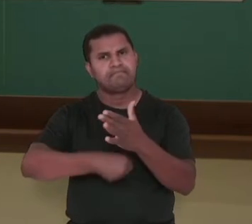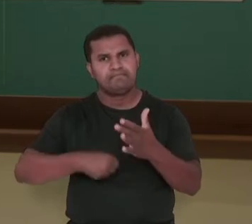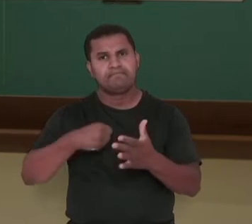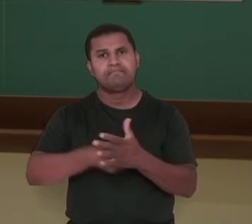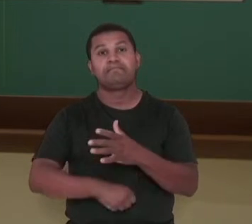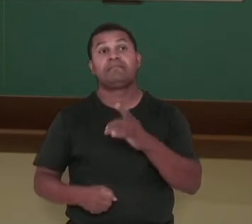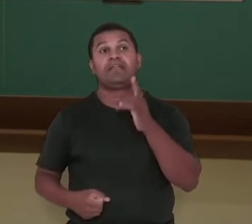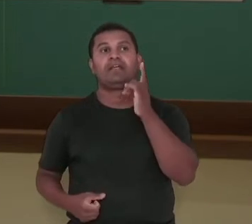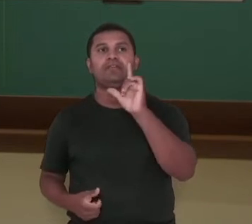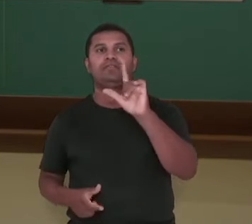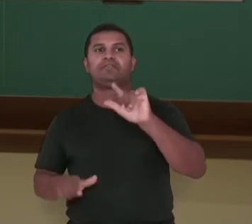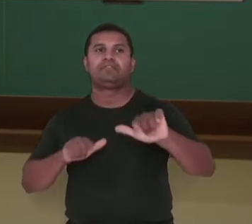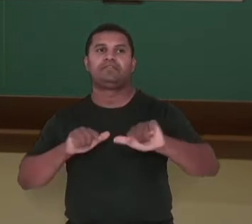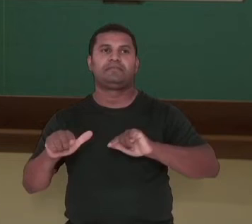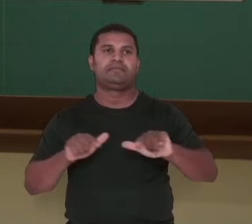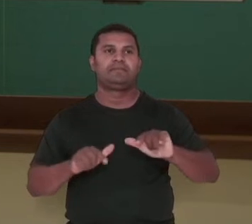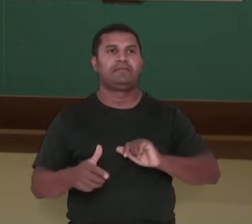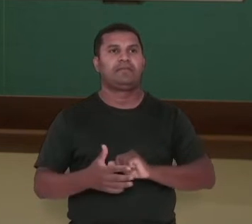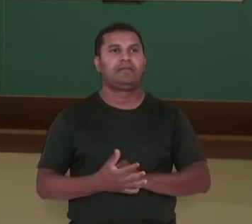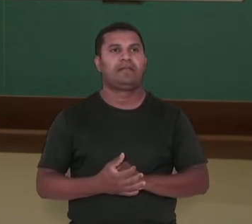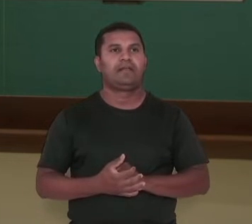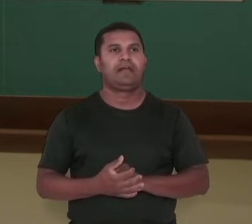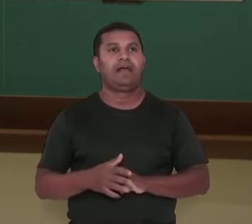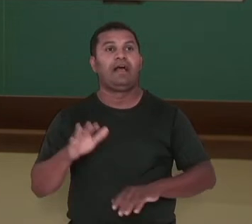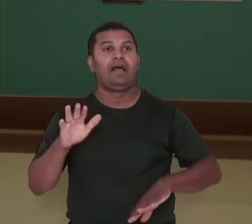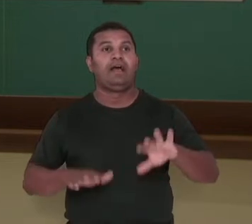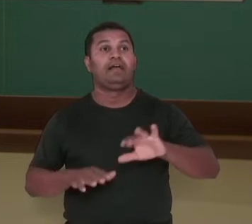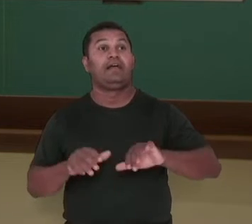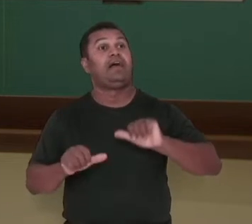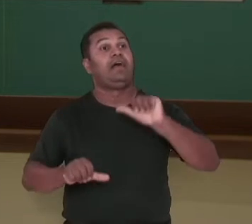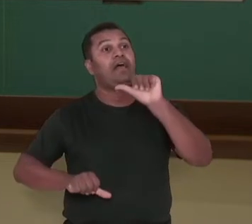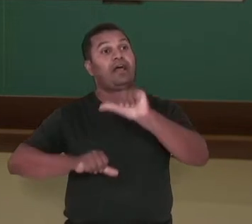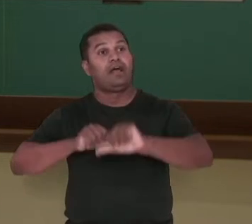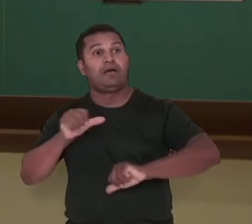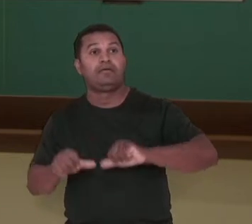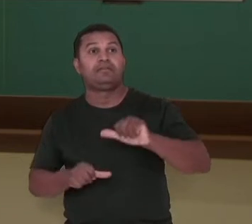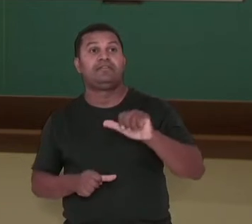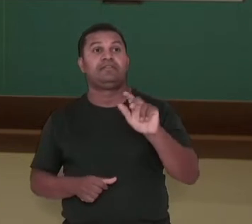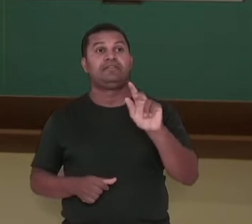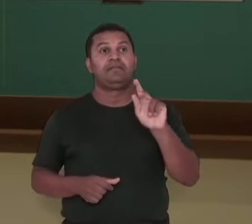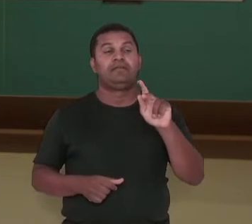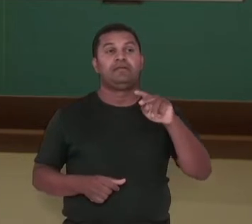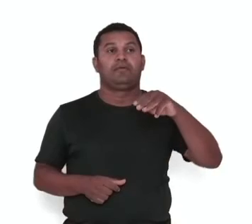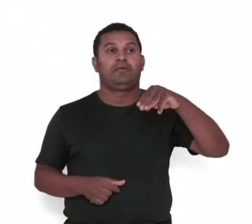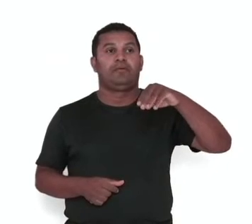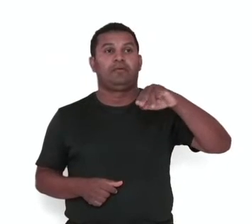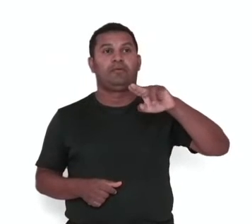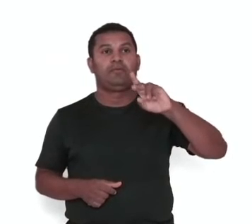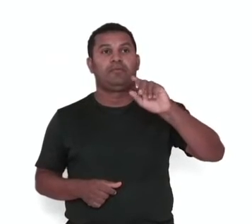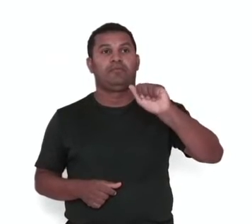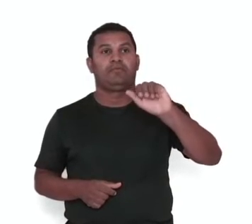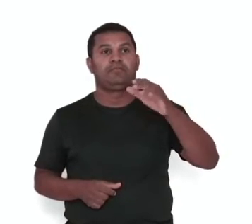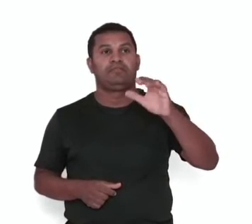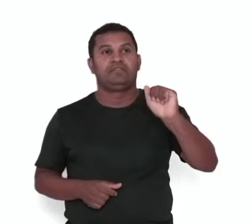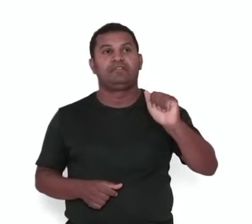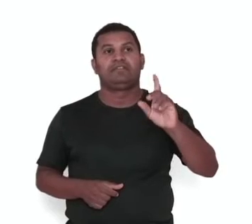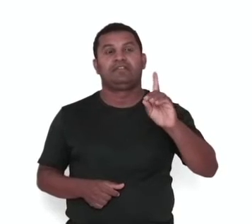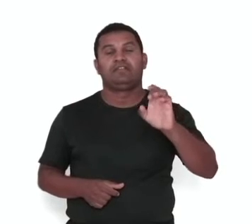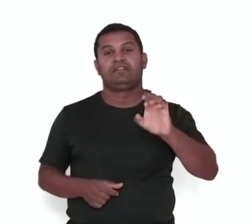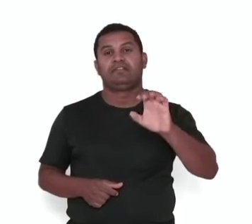proatividade. Proatividade é uma mudança de hábito. Outra dica de filme legal aí. E como